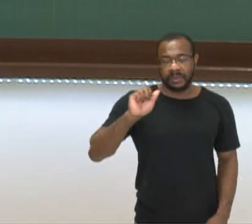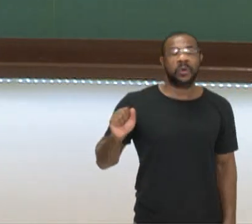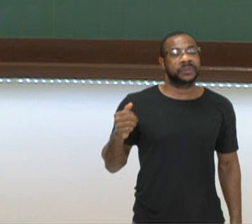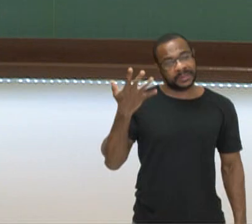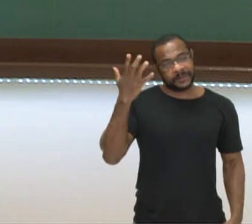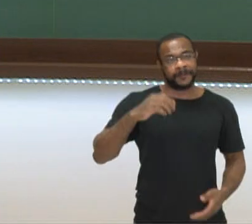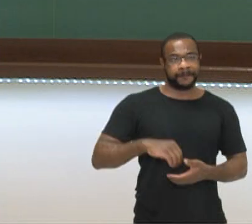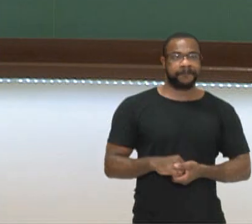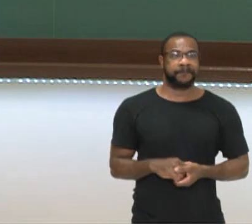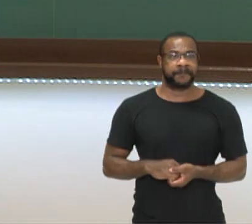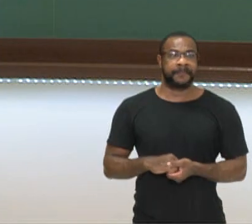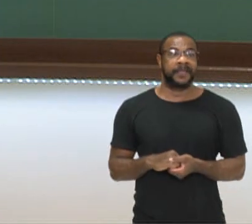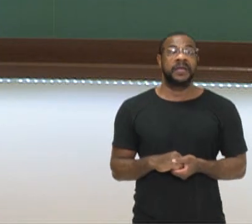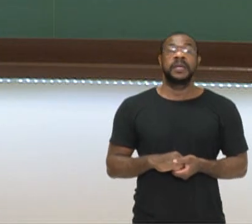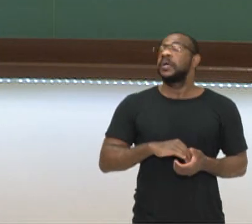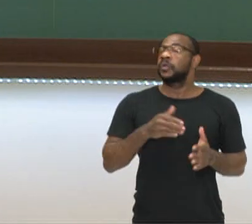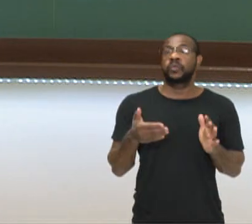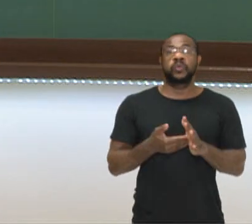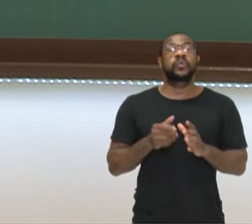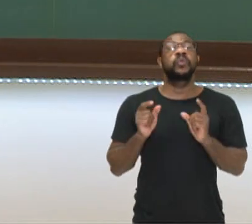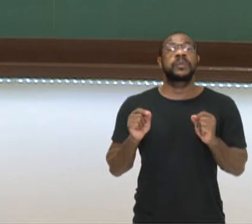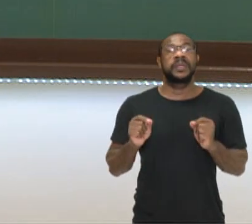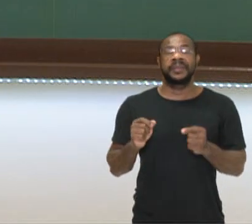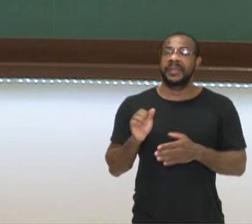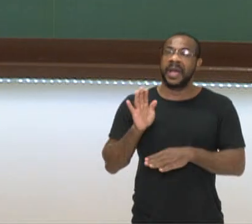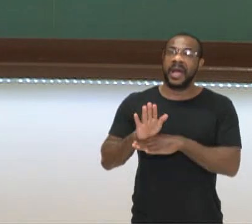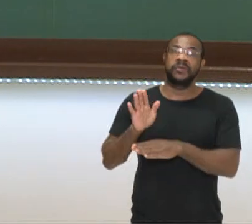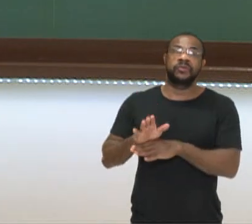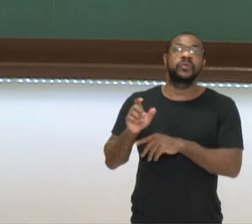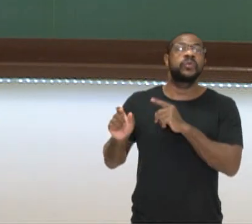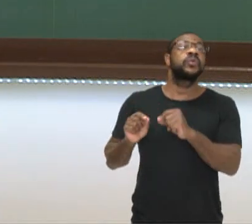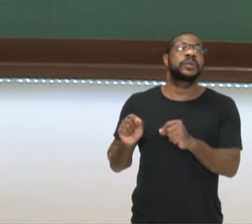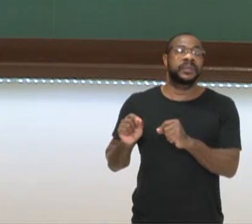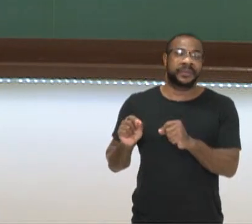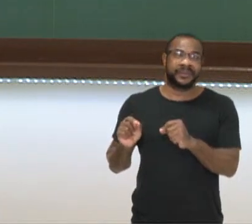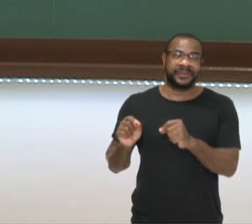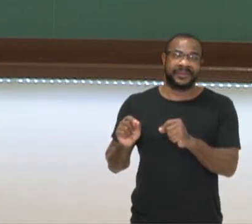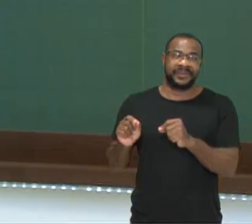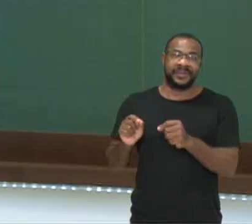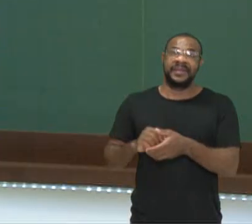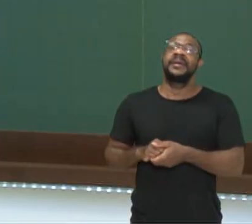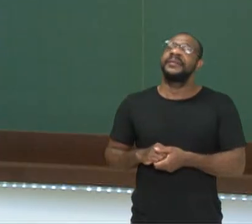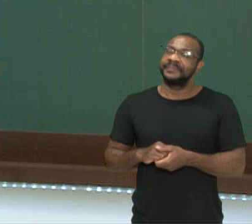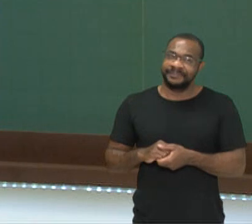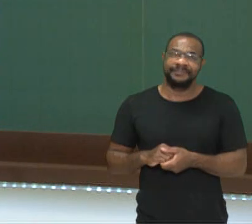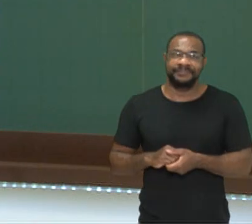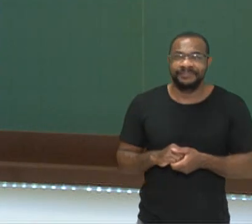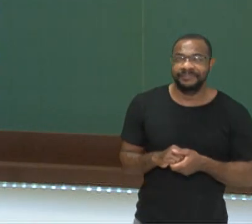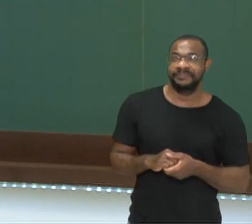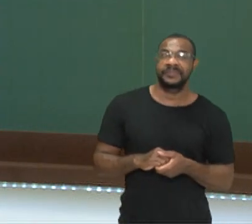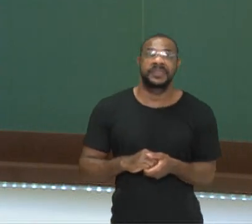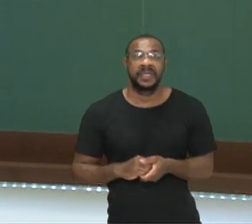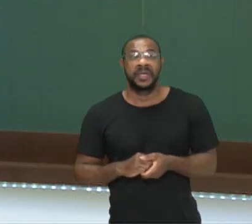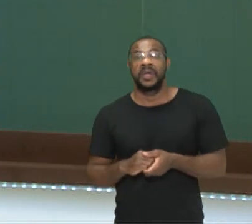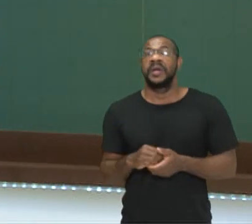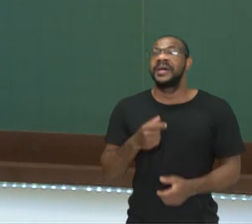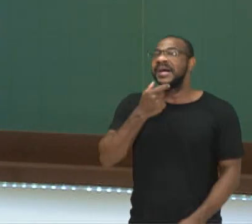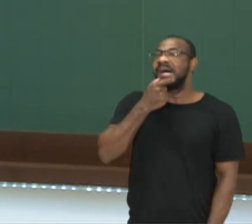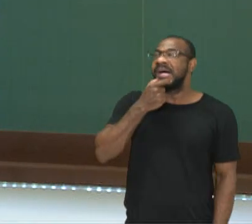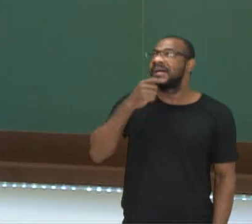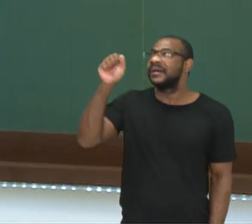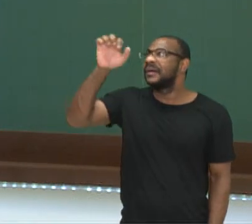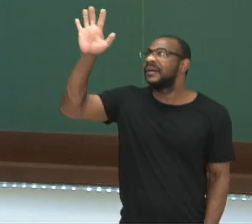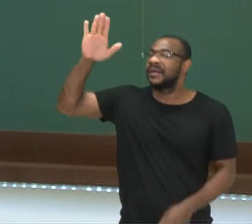ocorreu. Bom, isso tudo com o auxílio da frota britânica. Isso mesmo, gente, porque os